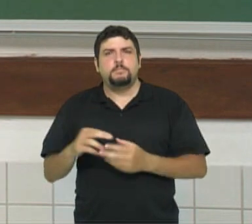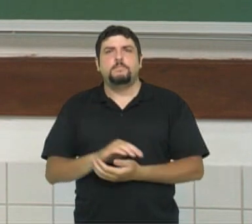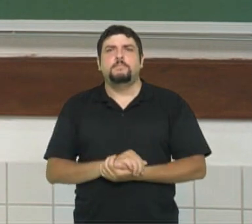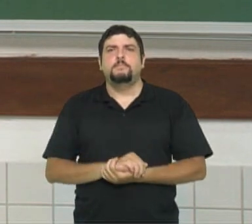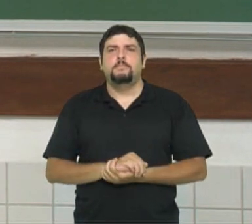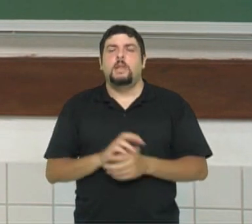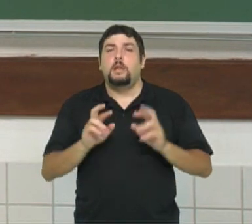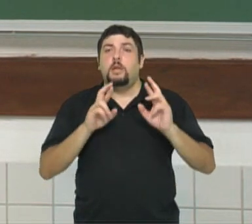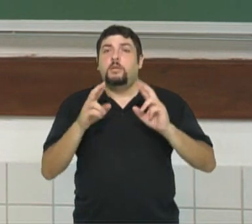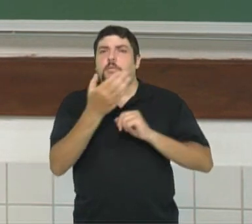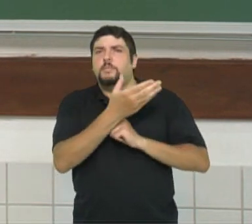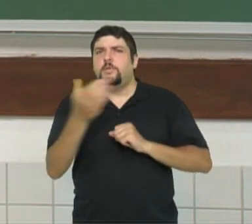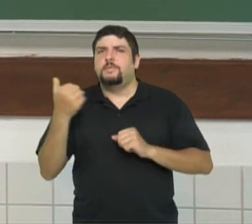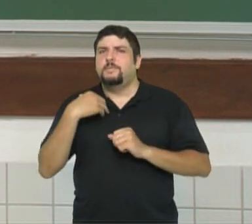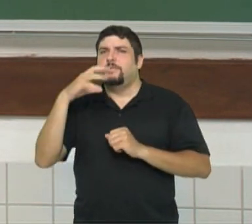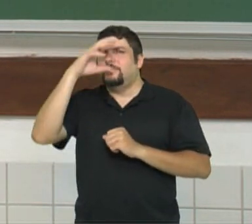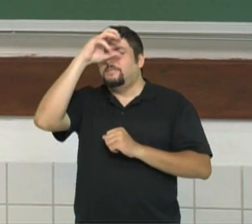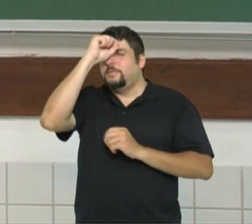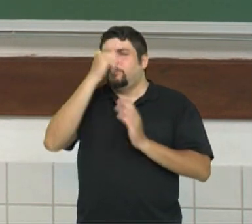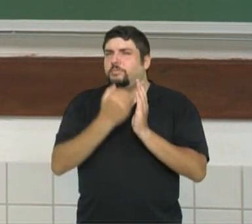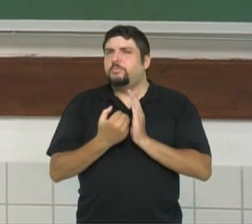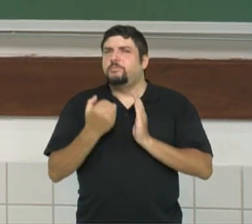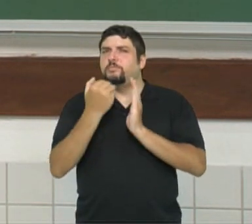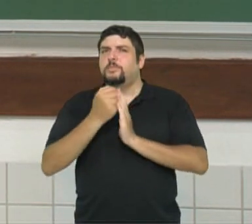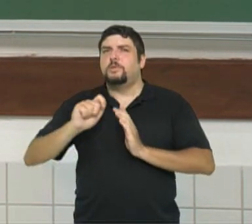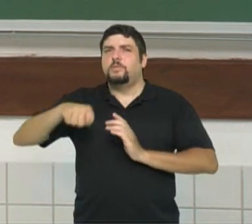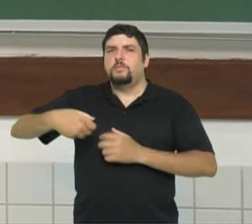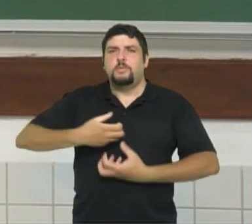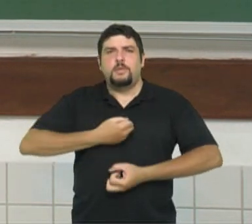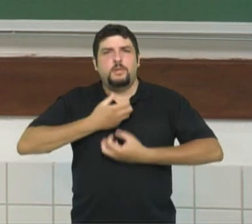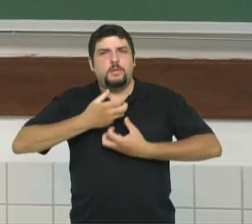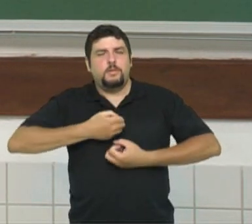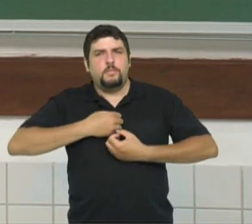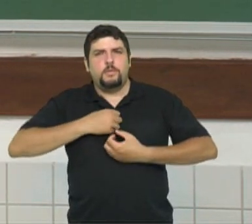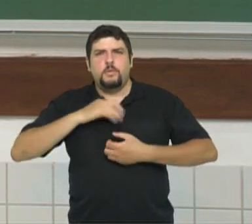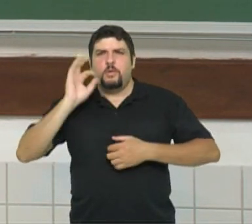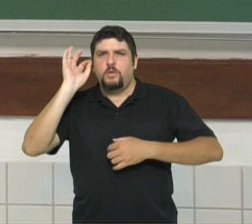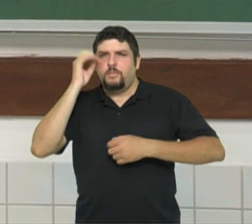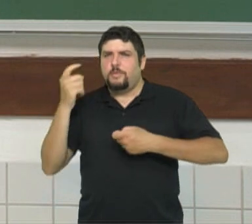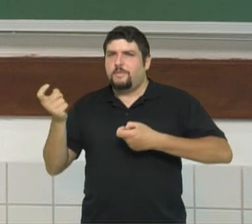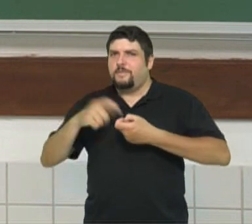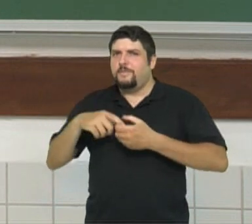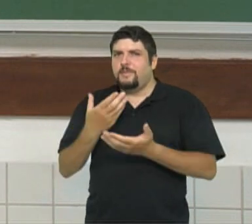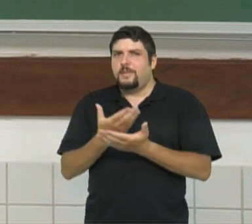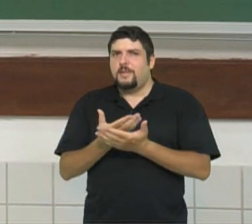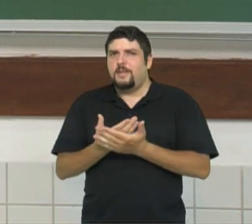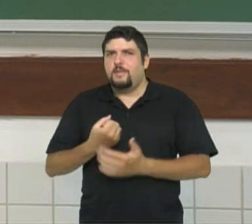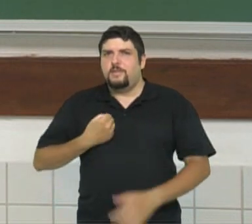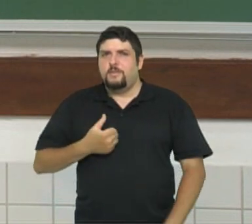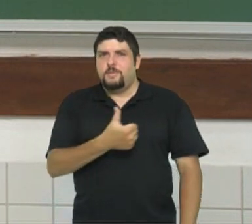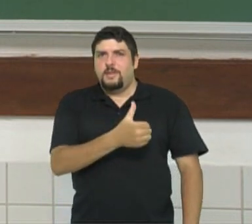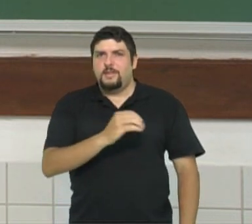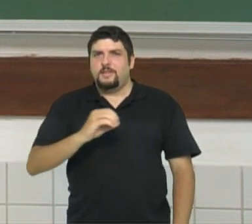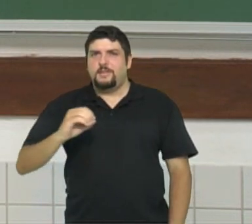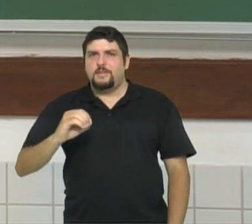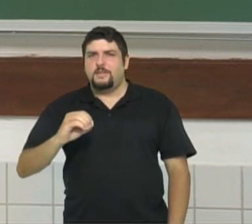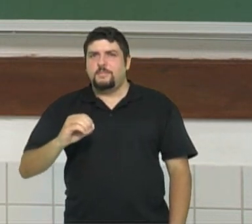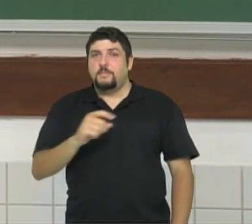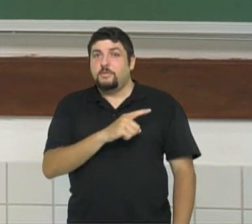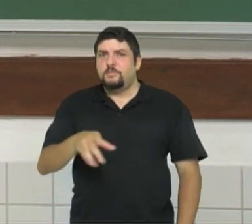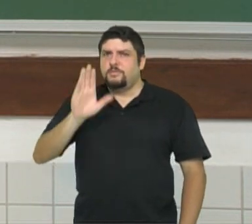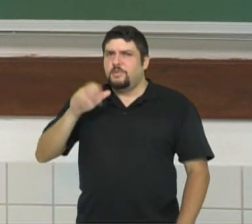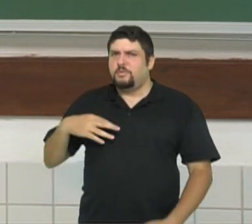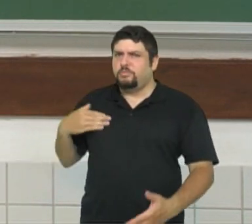Espero que vocês tenham aprendido um pouquinho mais sobre poesia e logo voltamos com a aula de número 100. Vocês já chegaram na